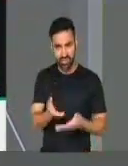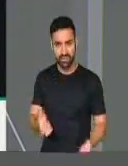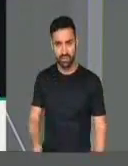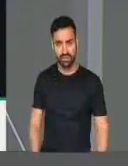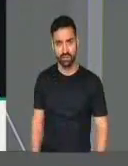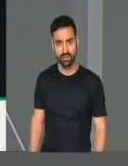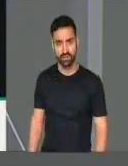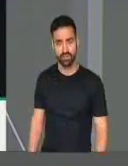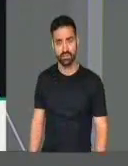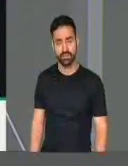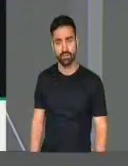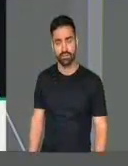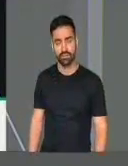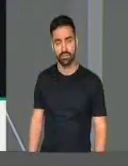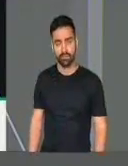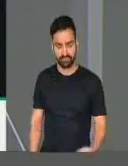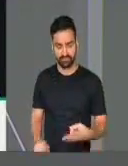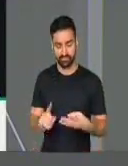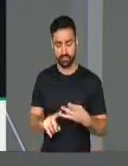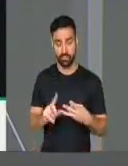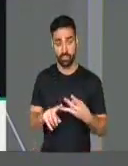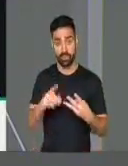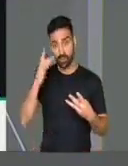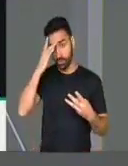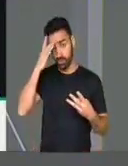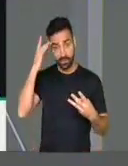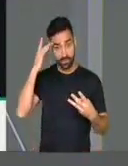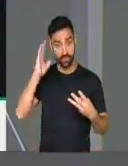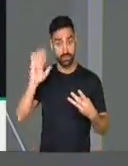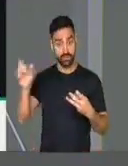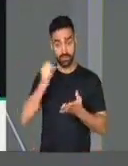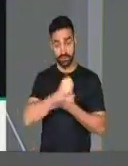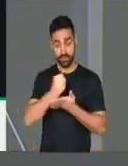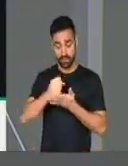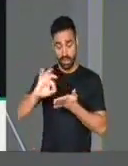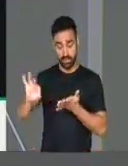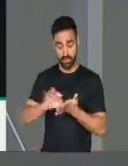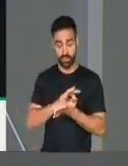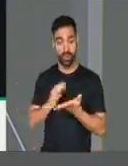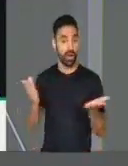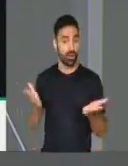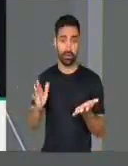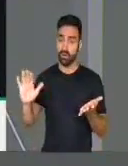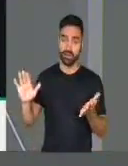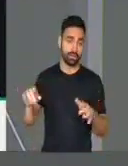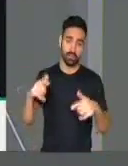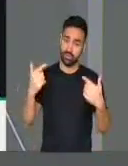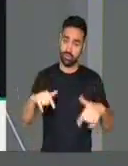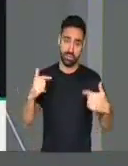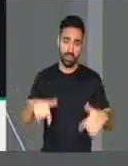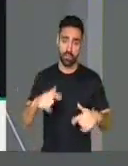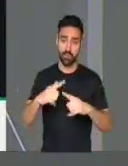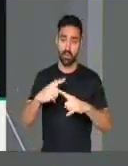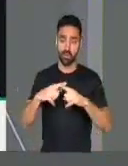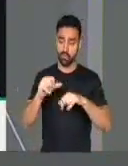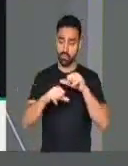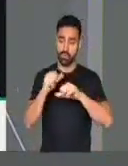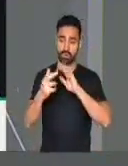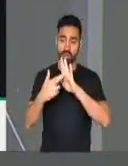acreditando nisso? Será que aquele que teve a sua carteira assinada e agora não tem mais com a reforma do